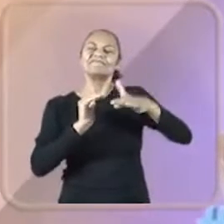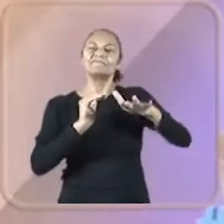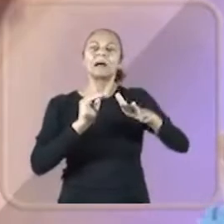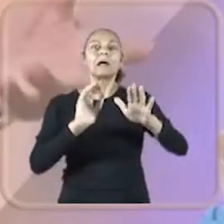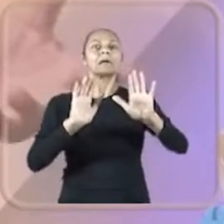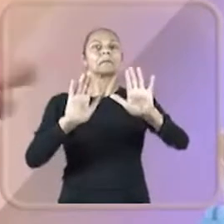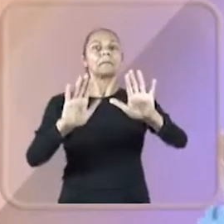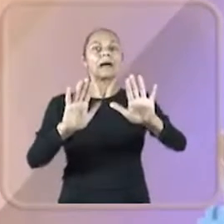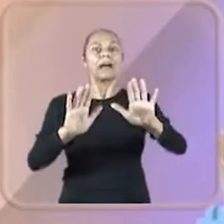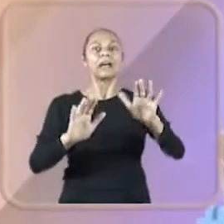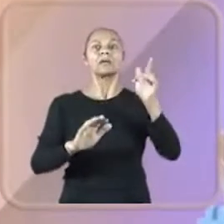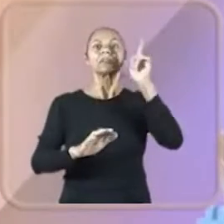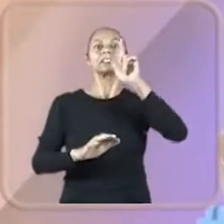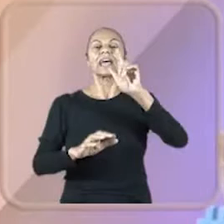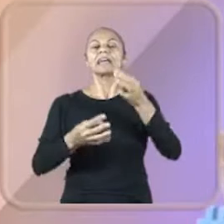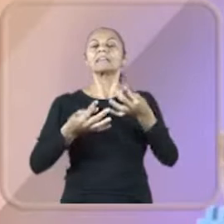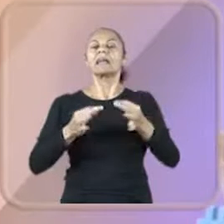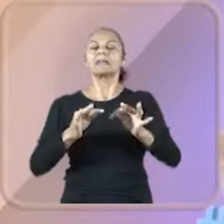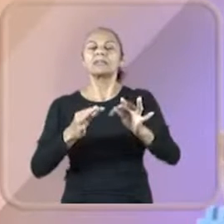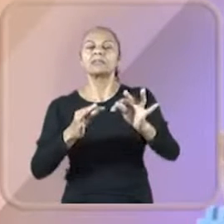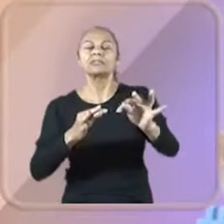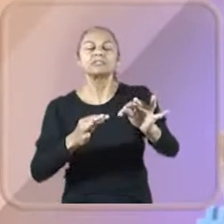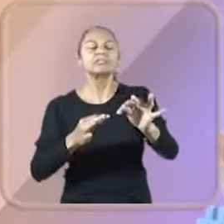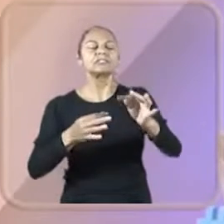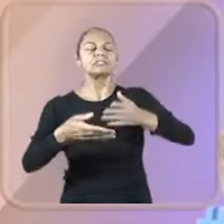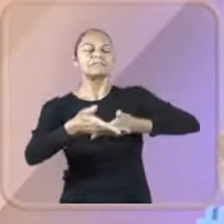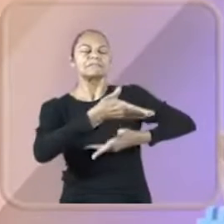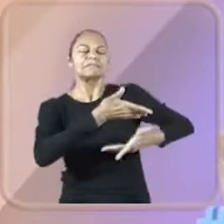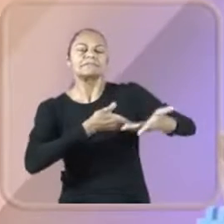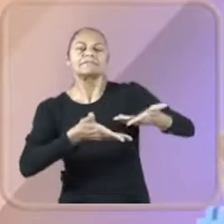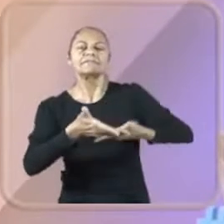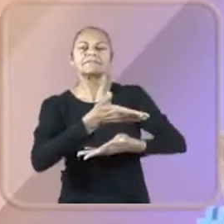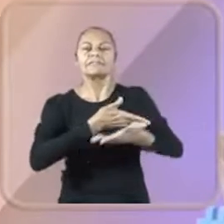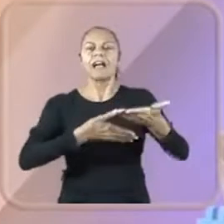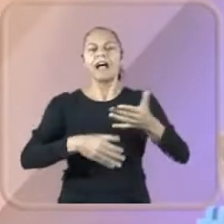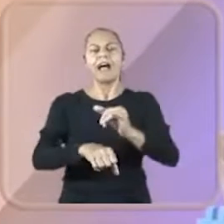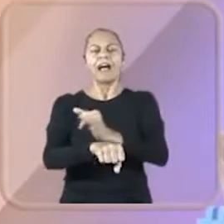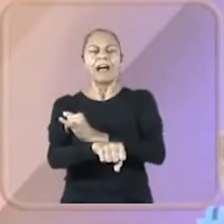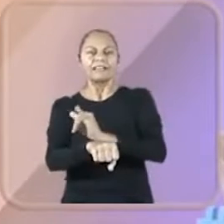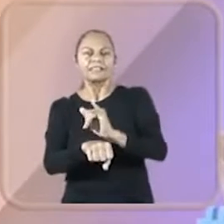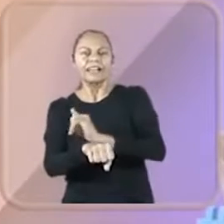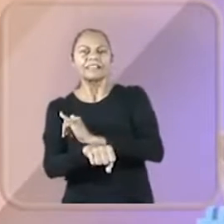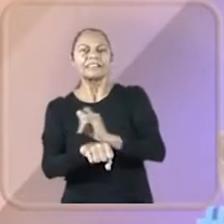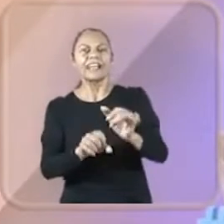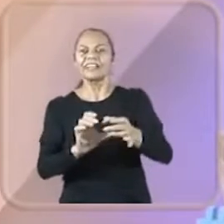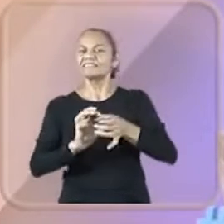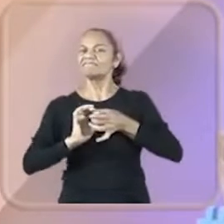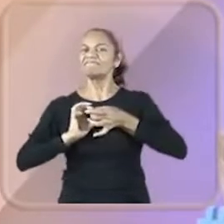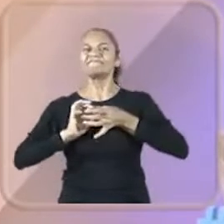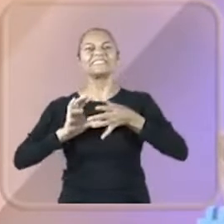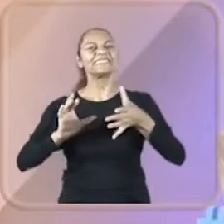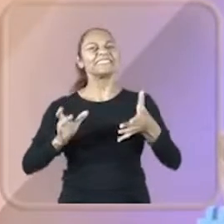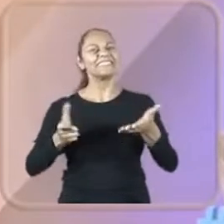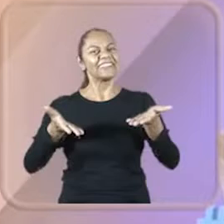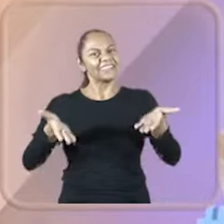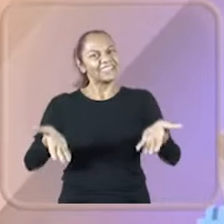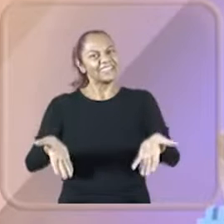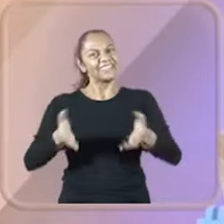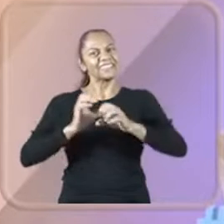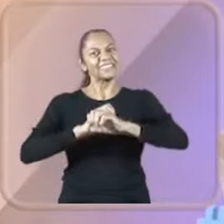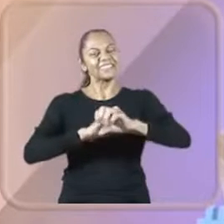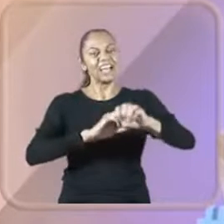possível, mas a gente consegue, por meio da tecnologia, por tantas ferramentas que a gente está conseguindo disponibilizar na nossa rede de